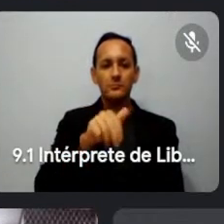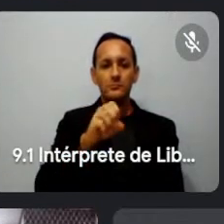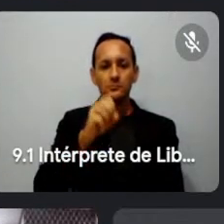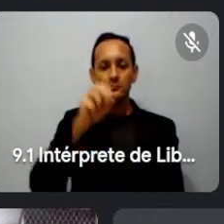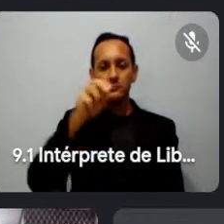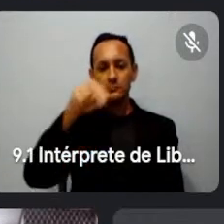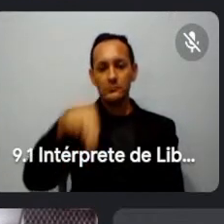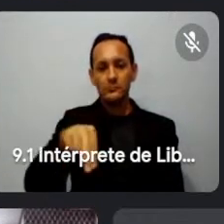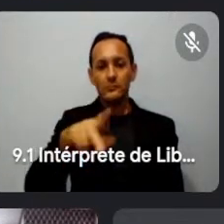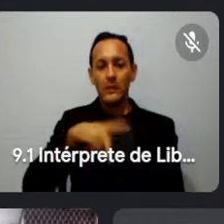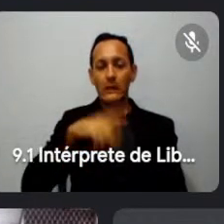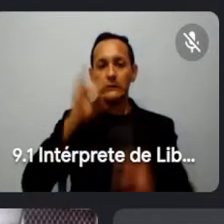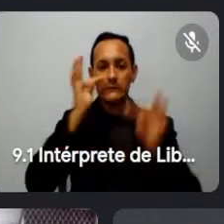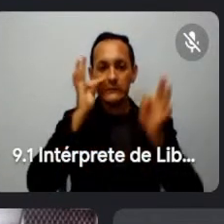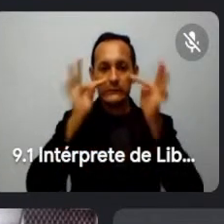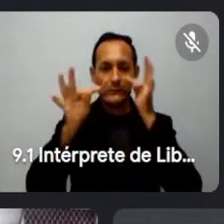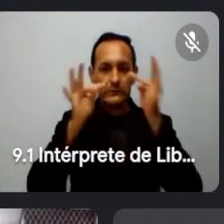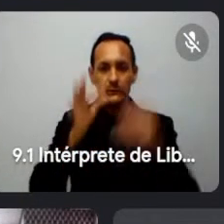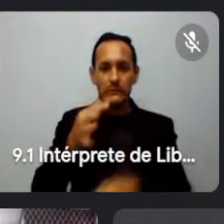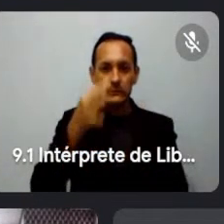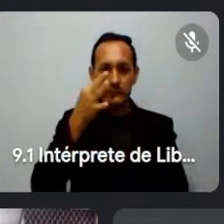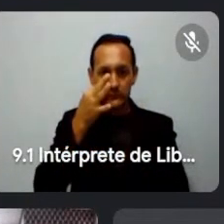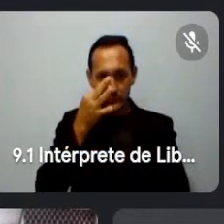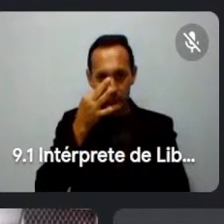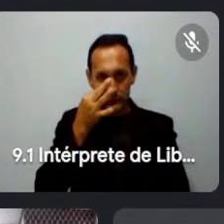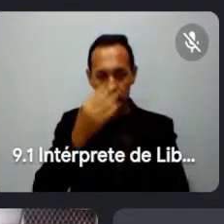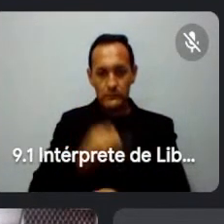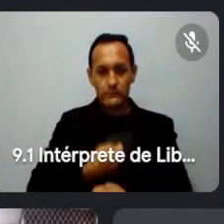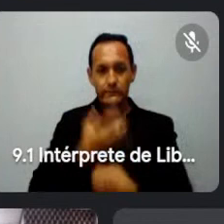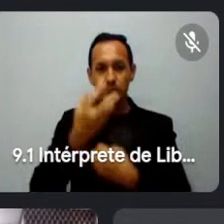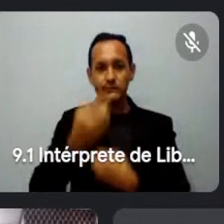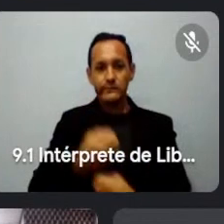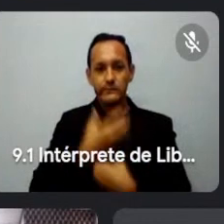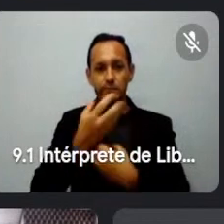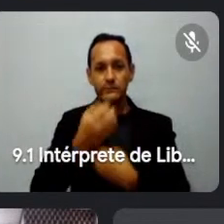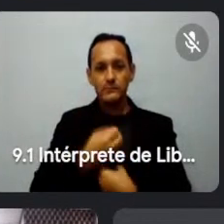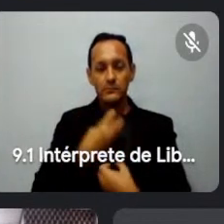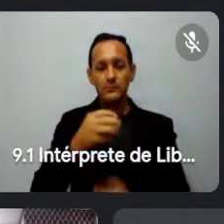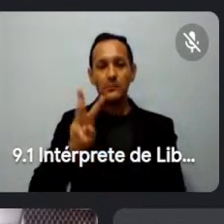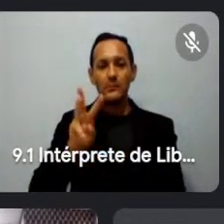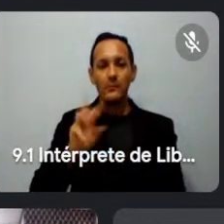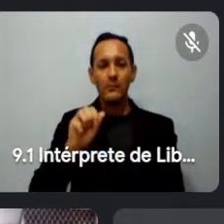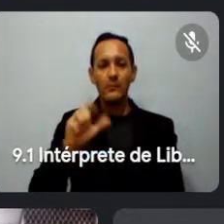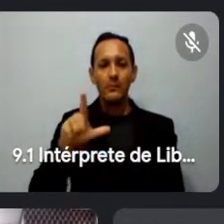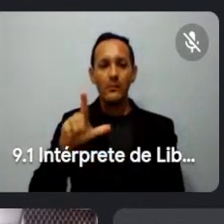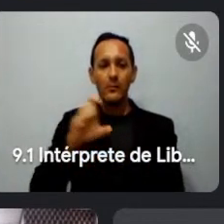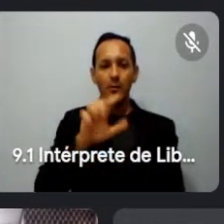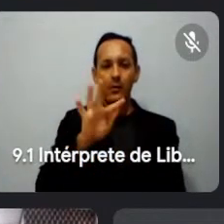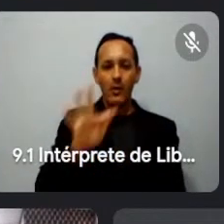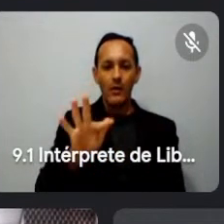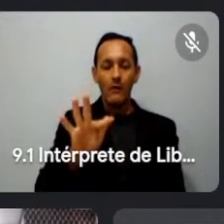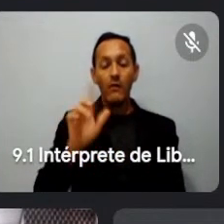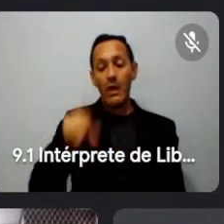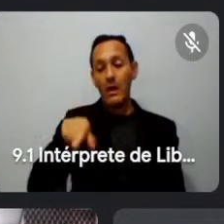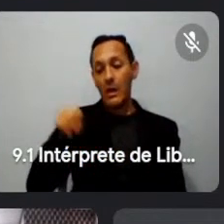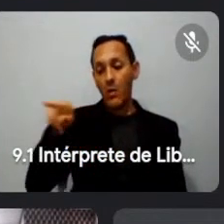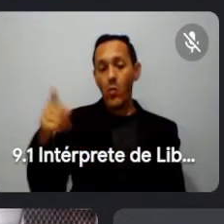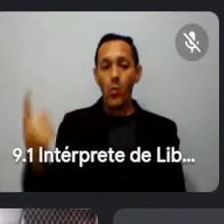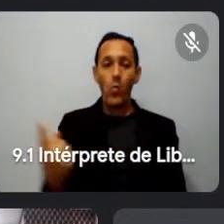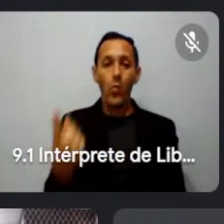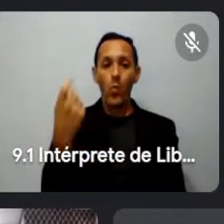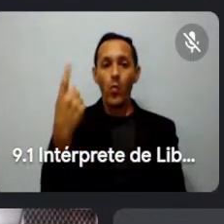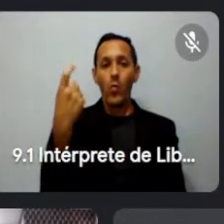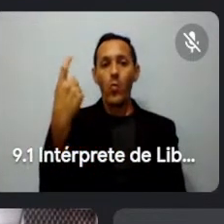considero o depoimento do senhor balé pouco testemunho exclusiva a caminhada isso o